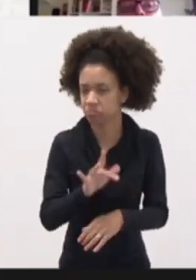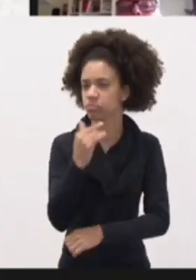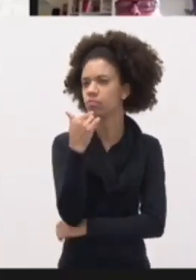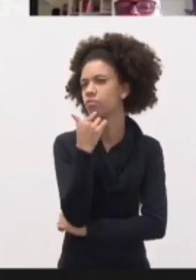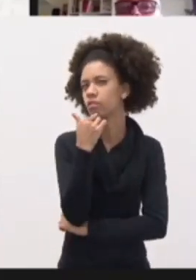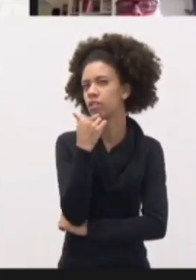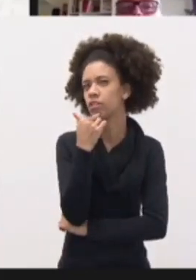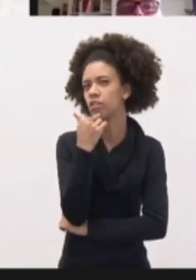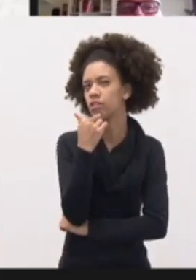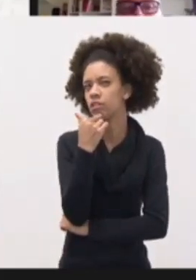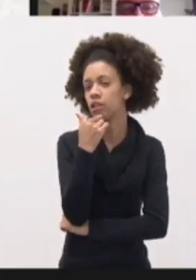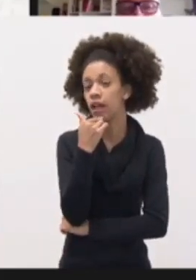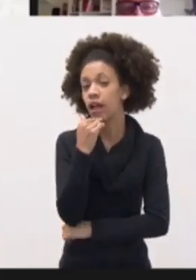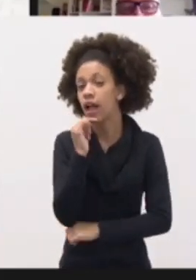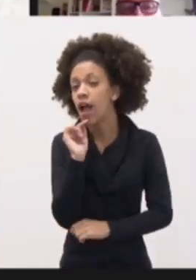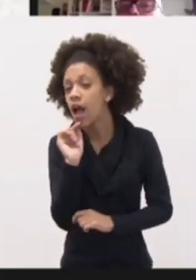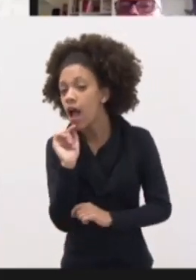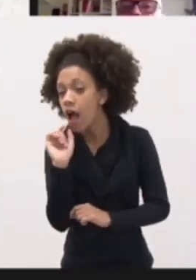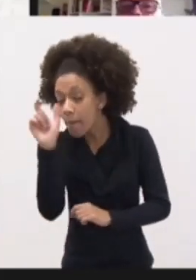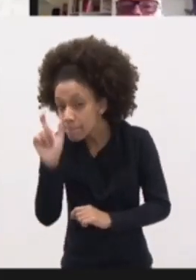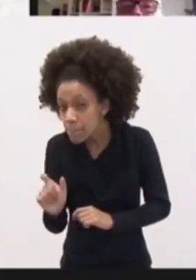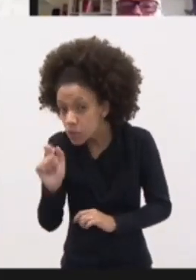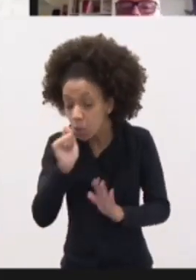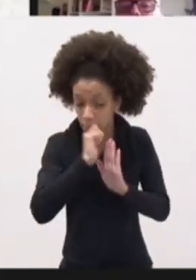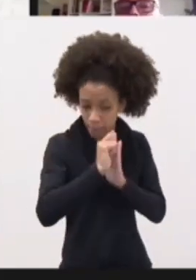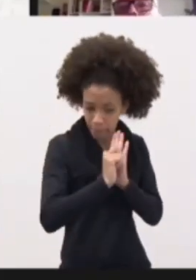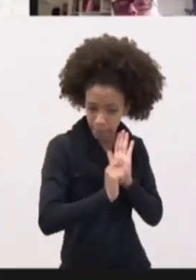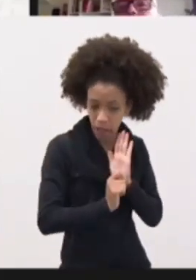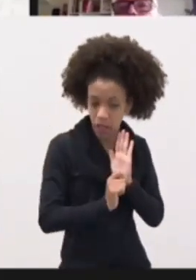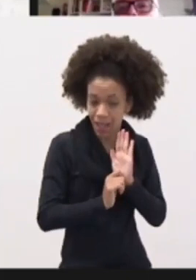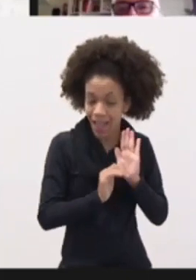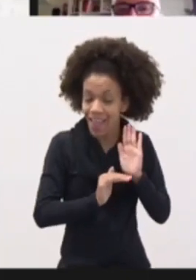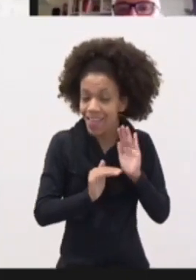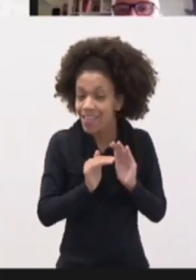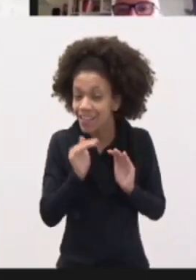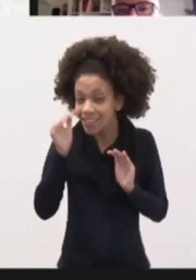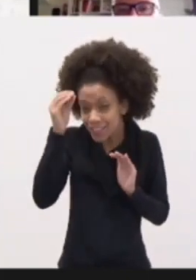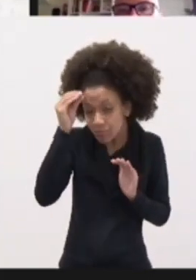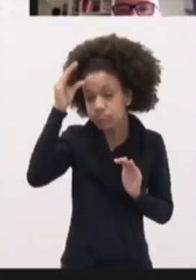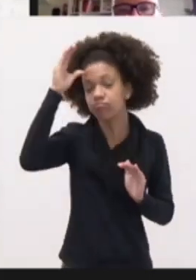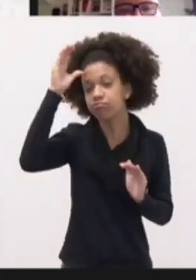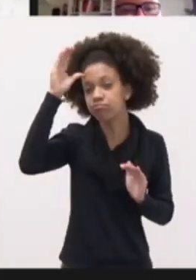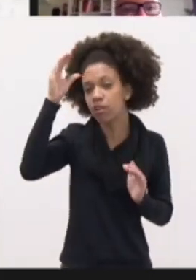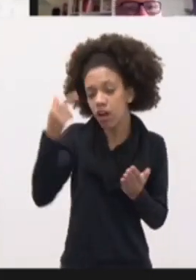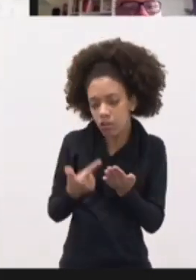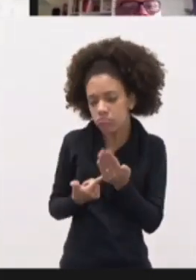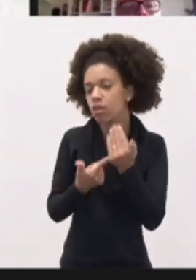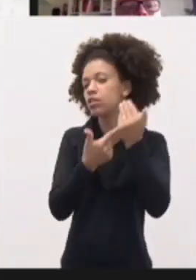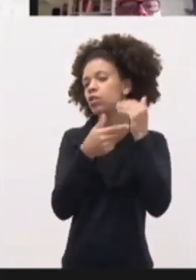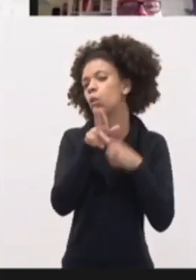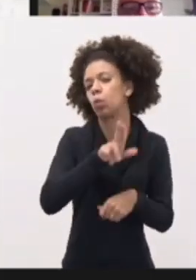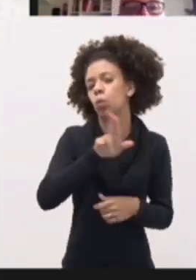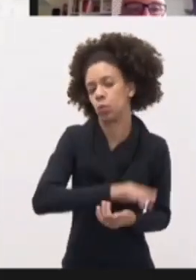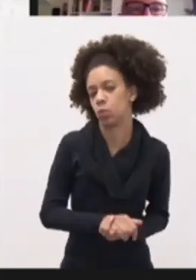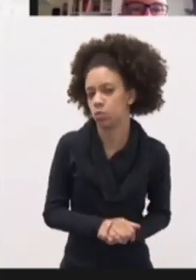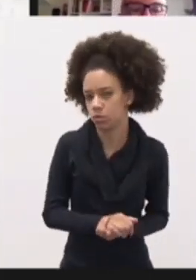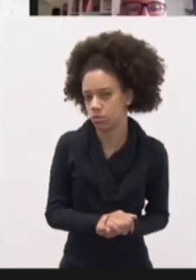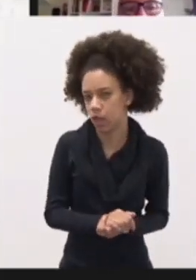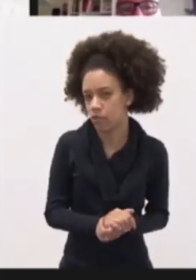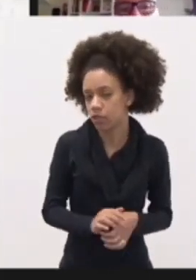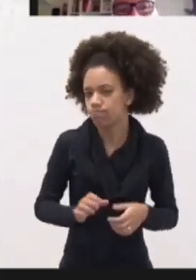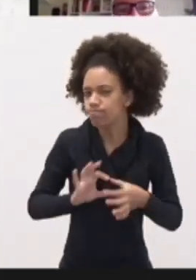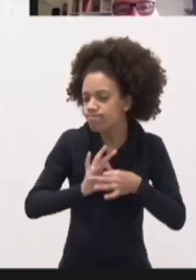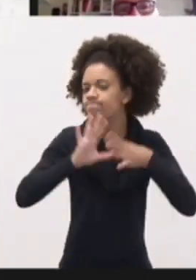quem preencheu a autoavaliação, que nível de apropriação teve das tecnologias, né? Foi